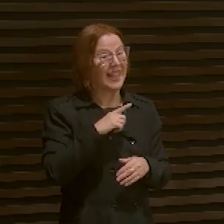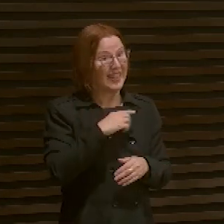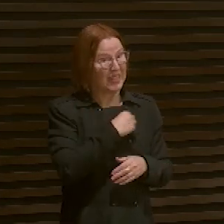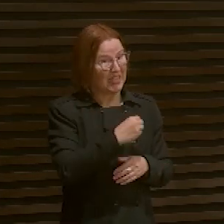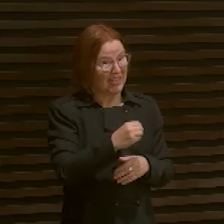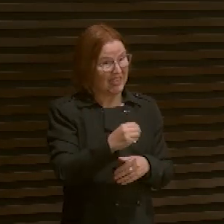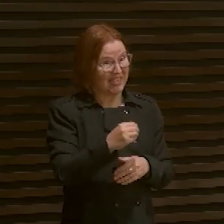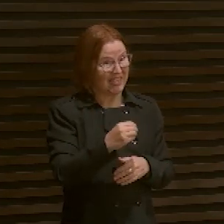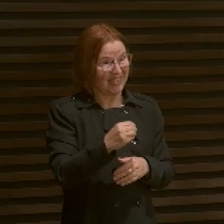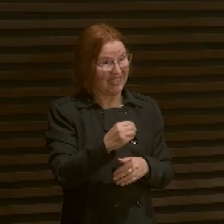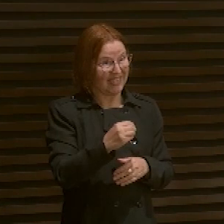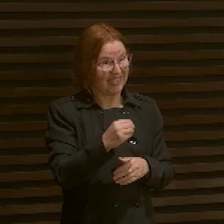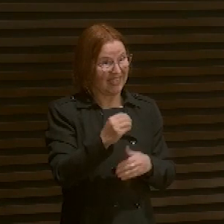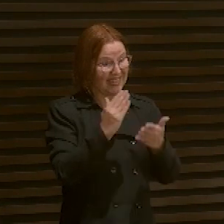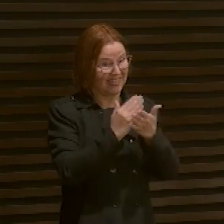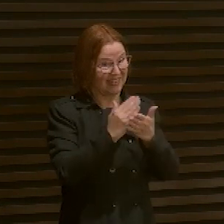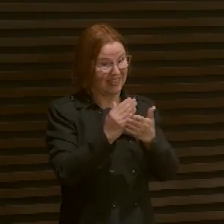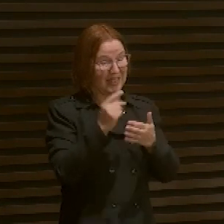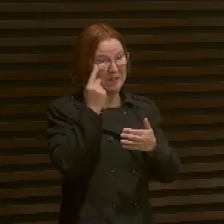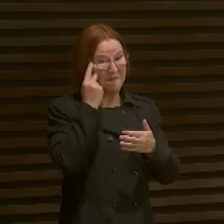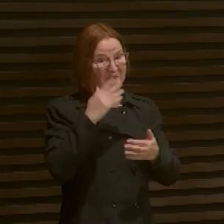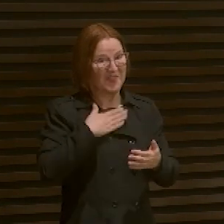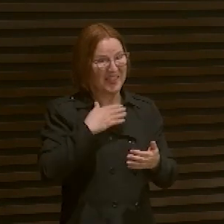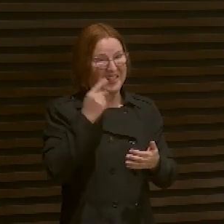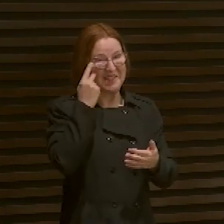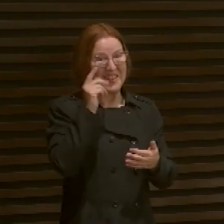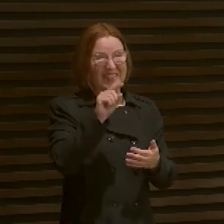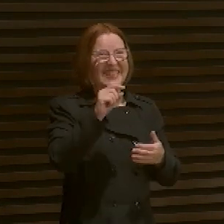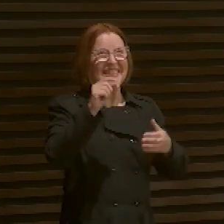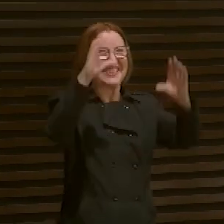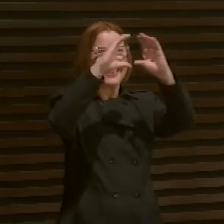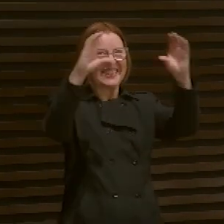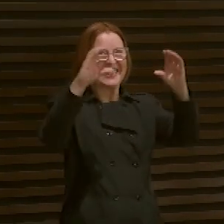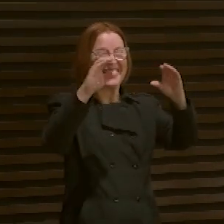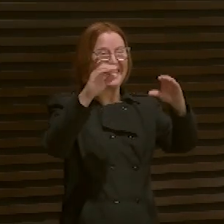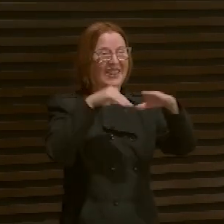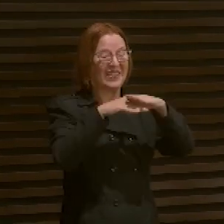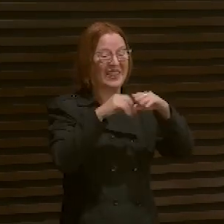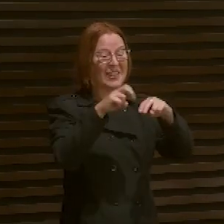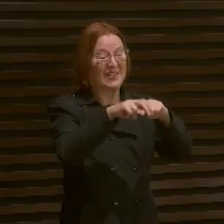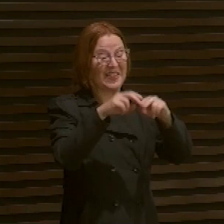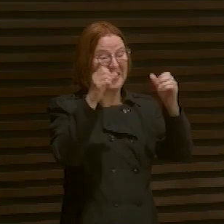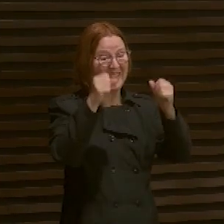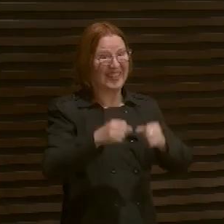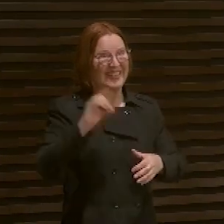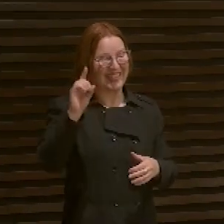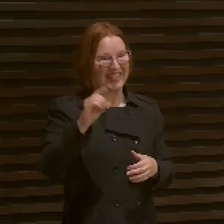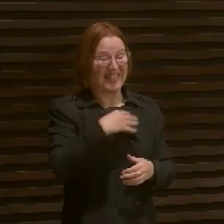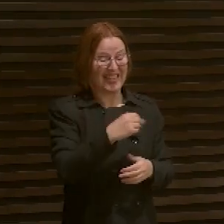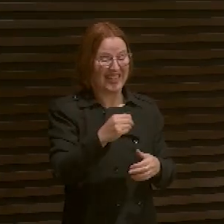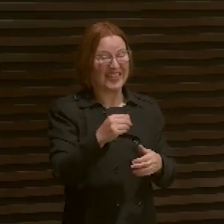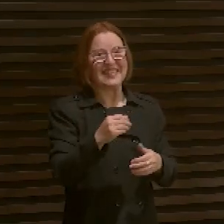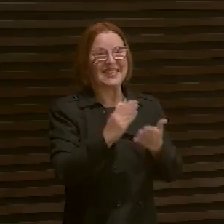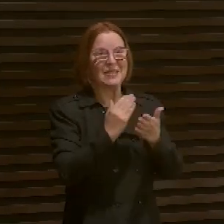e para você. Reservada lá no céu, guardada pelo poder de Deus. Então a herança está reservada para nós. Mas